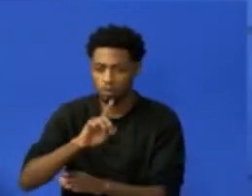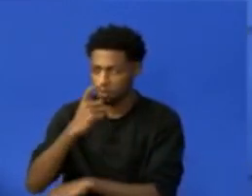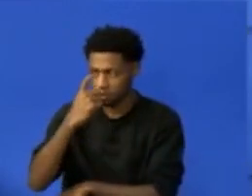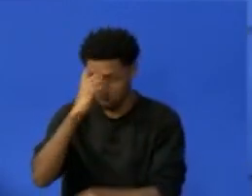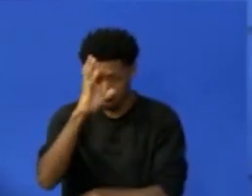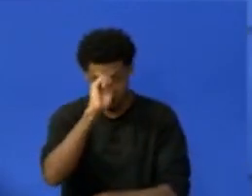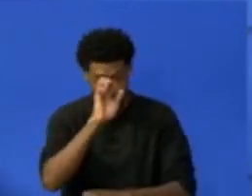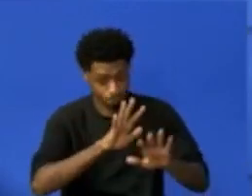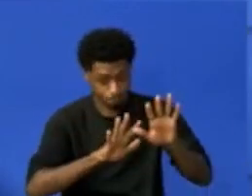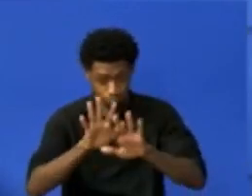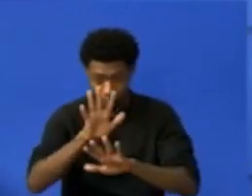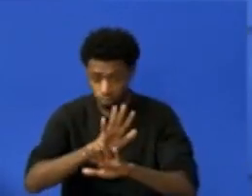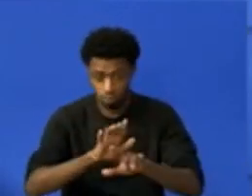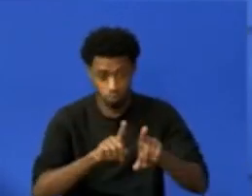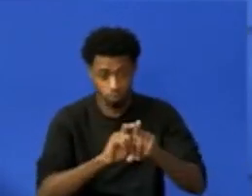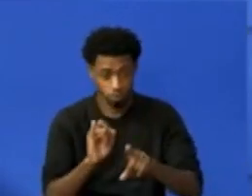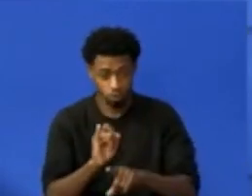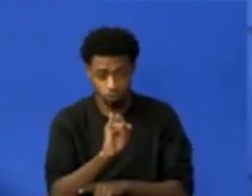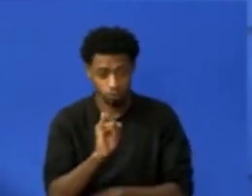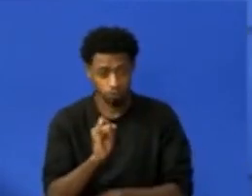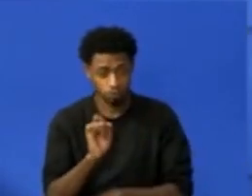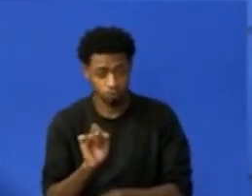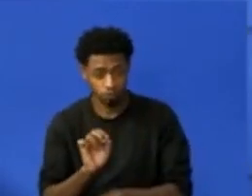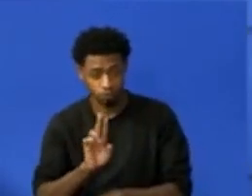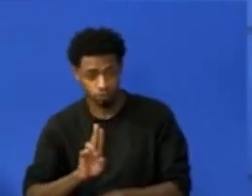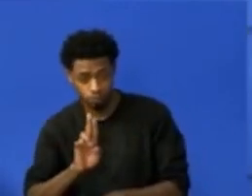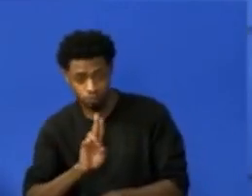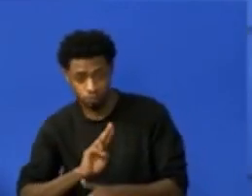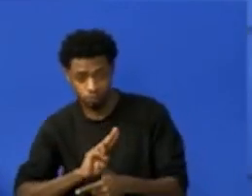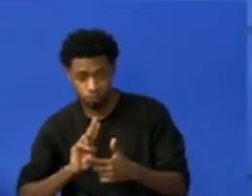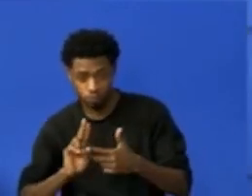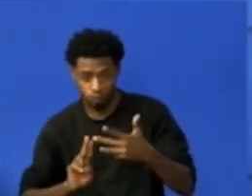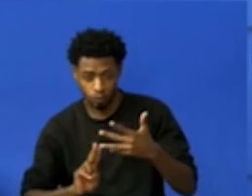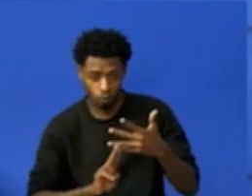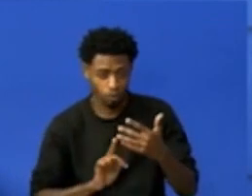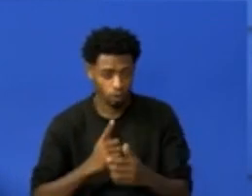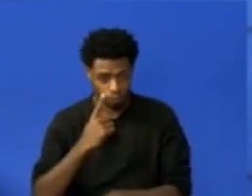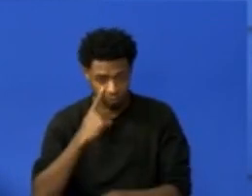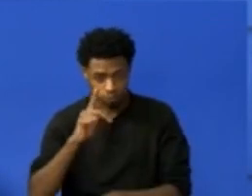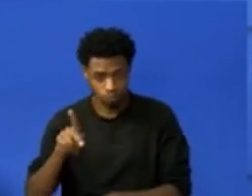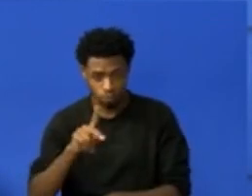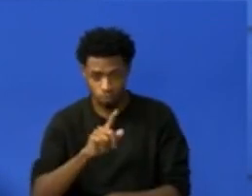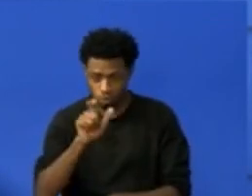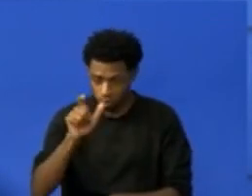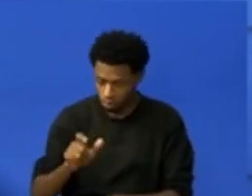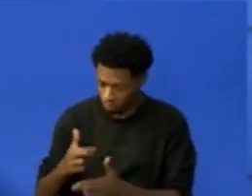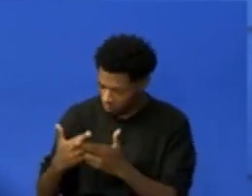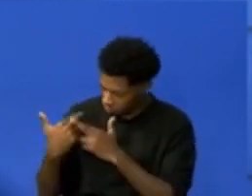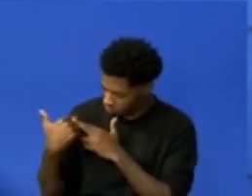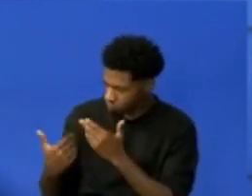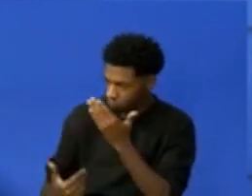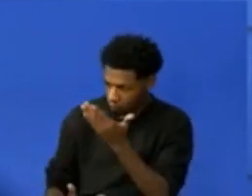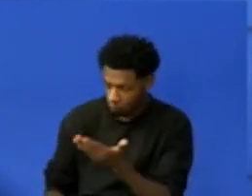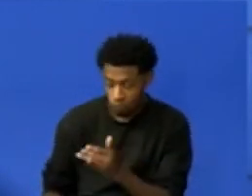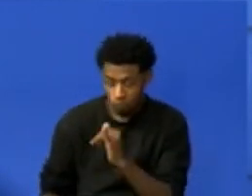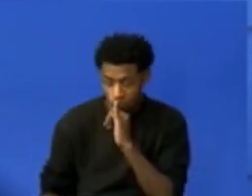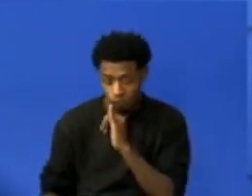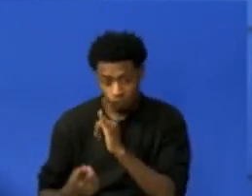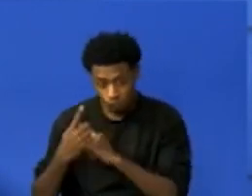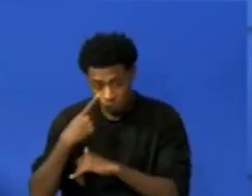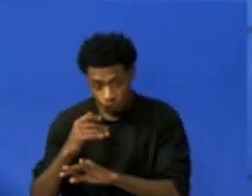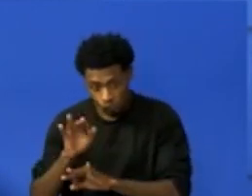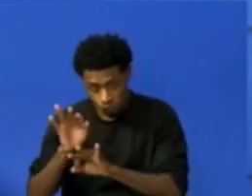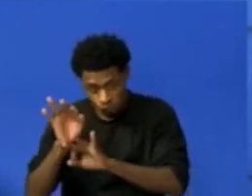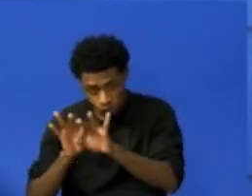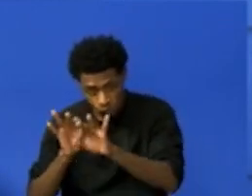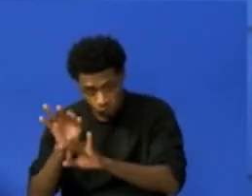nos componentes que são necessários para ela, a gente volta lá no papel do professor. O papel do professor, além de